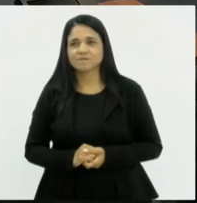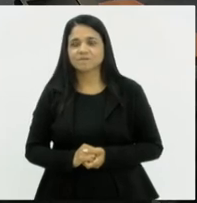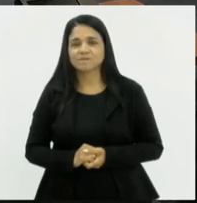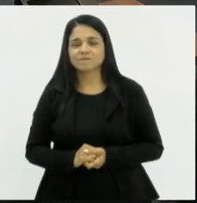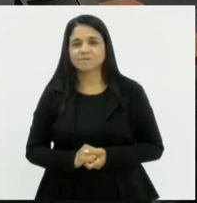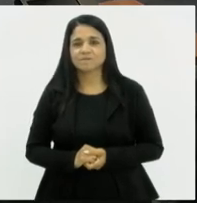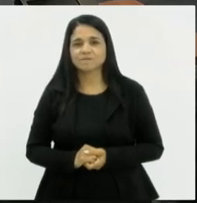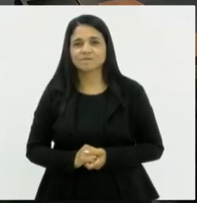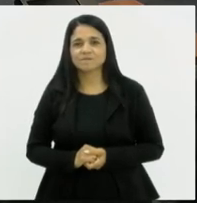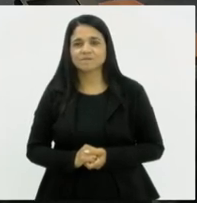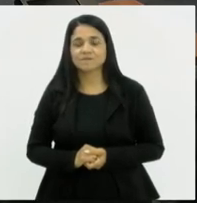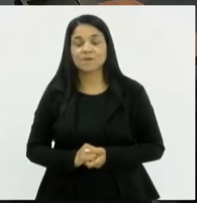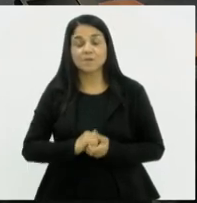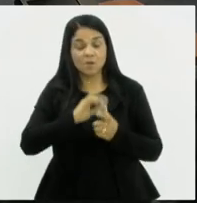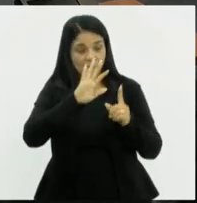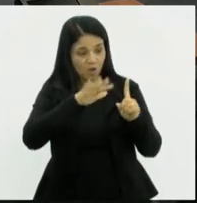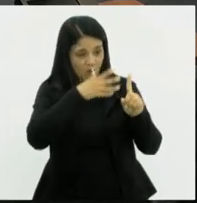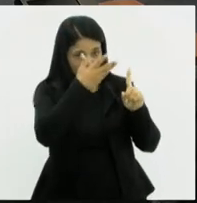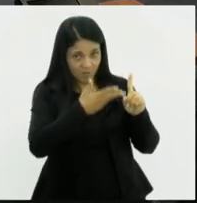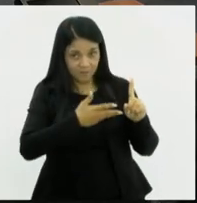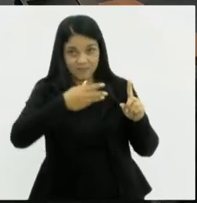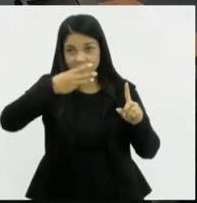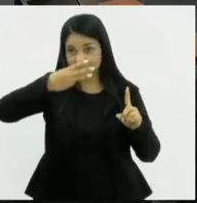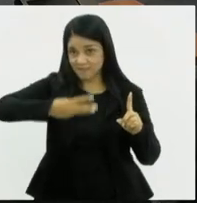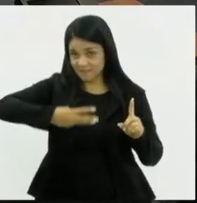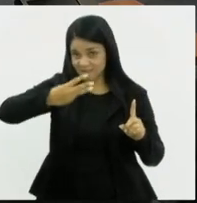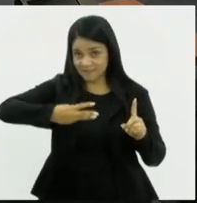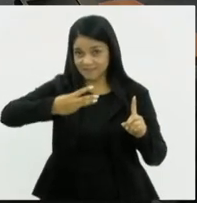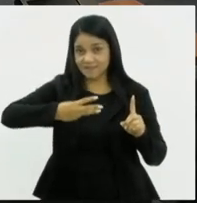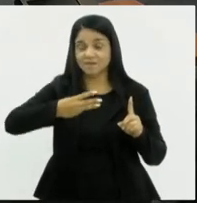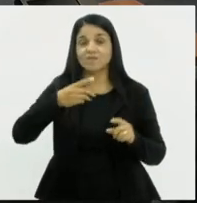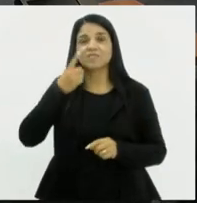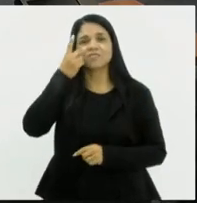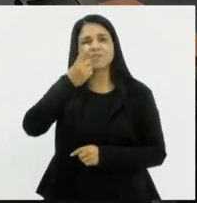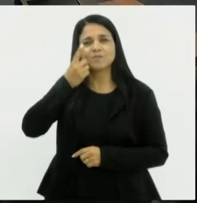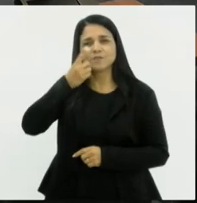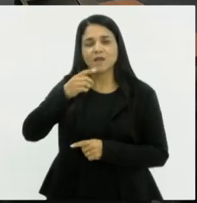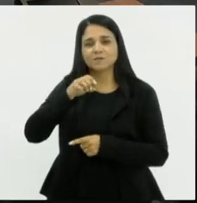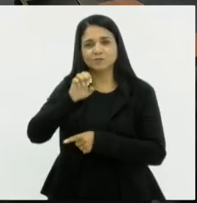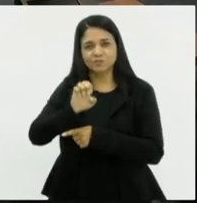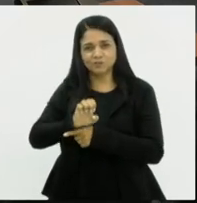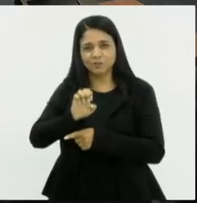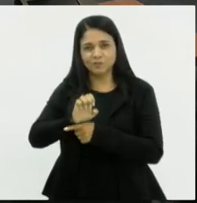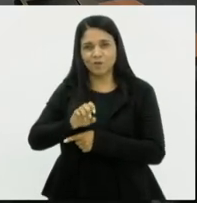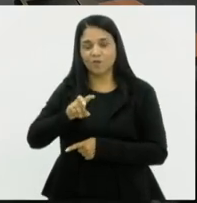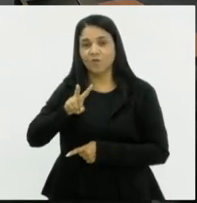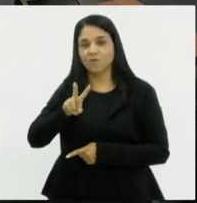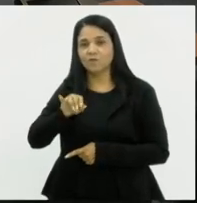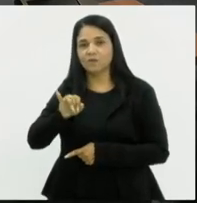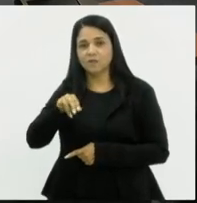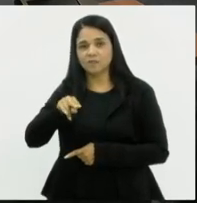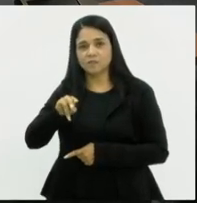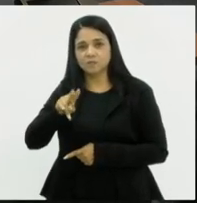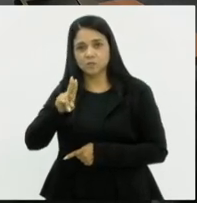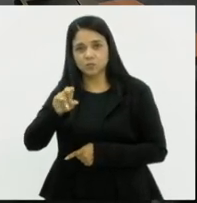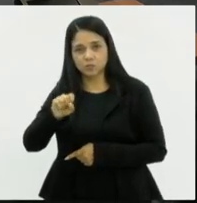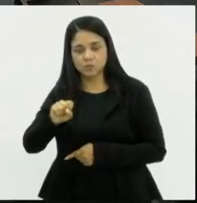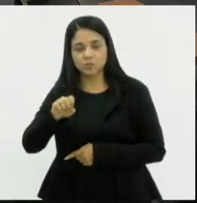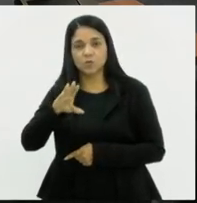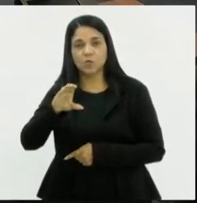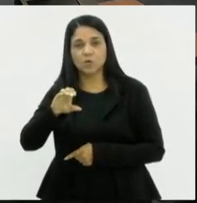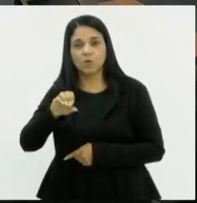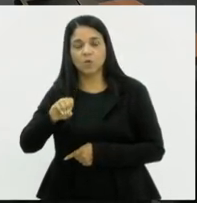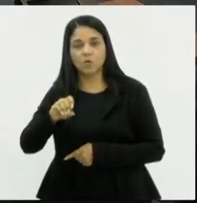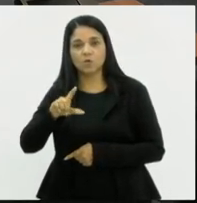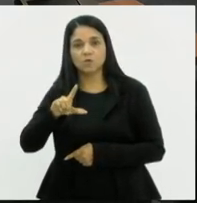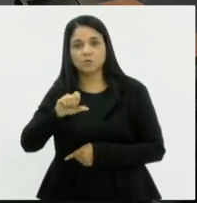Para a próxima honraria, gostaria de convidar o deputado estadual Vinícius Cozzolino, coautor desta